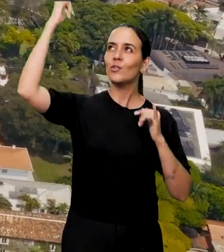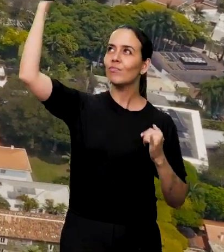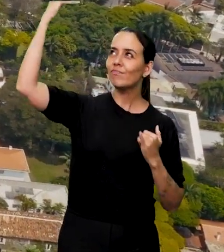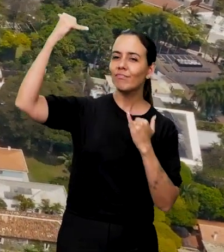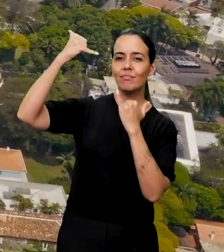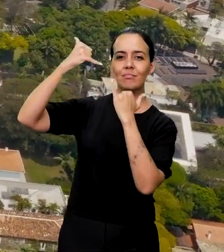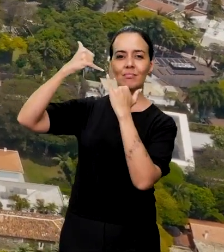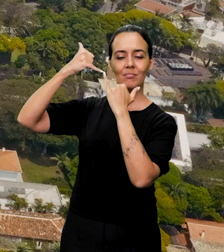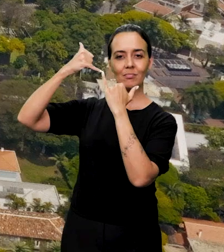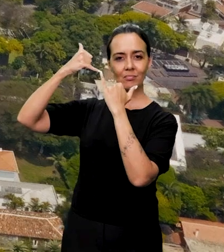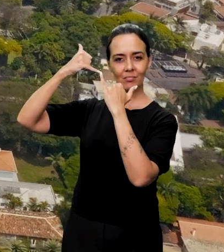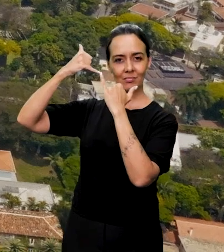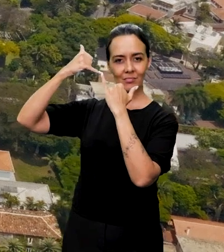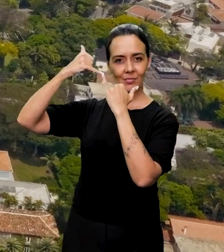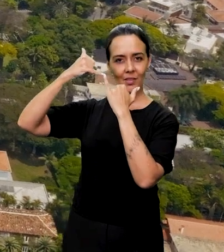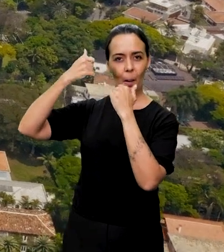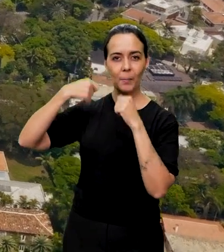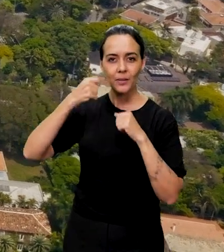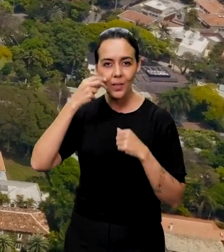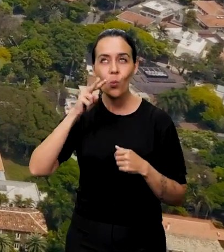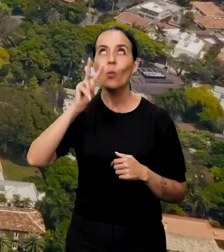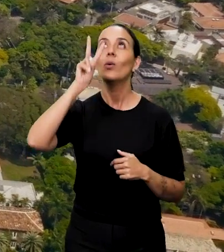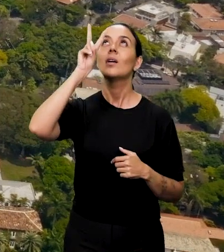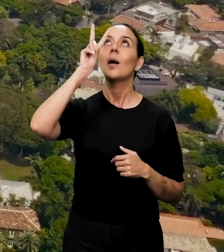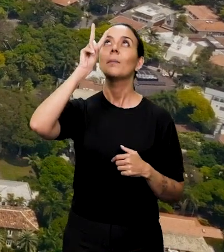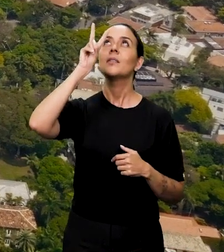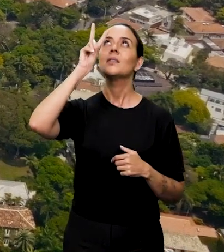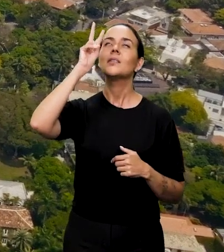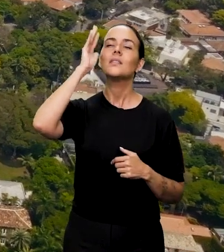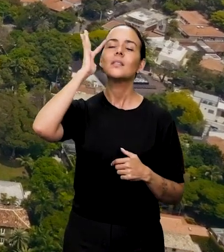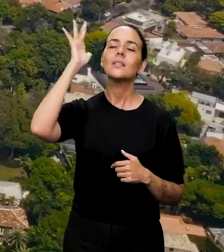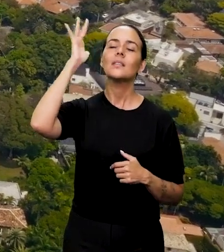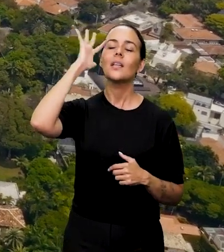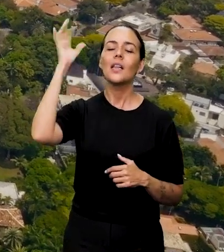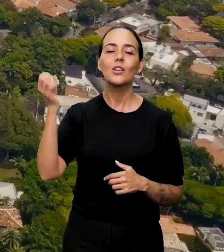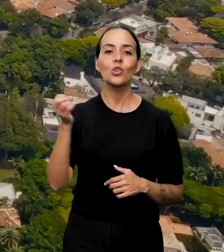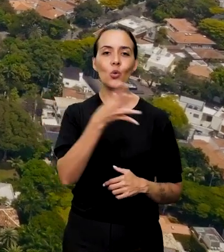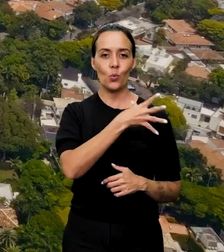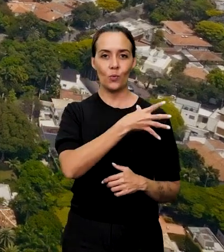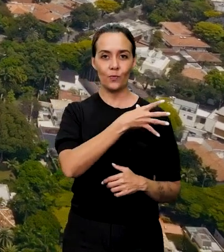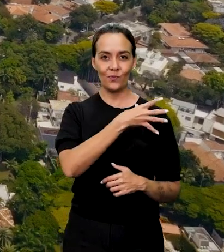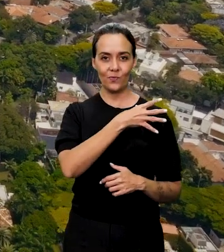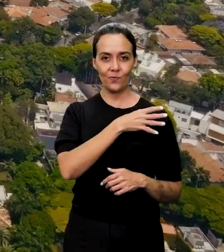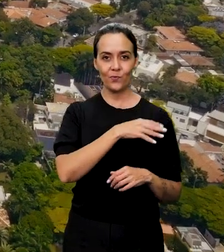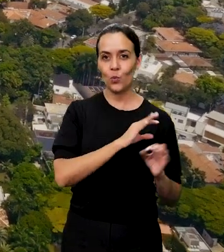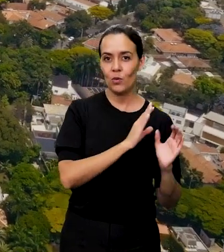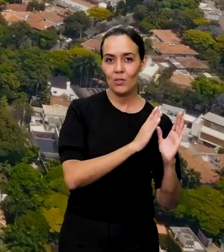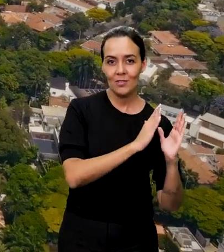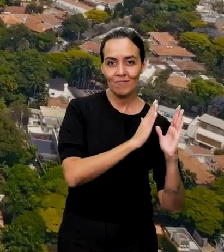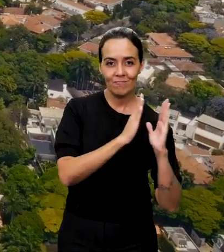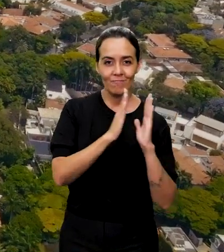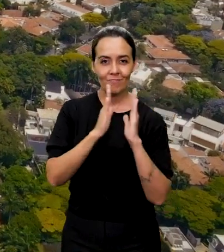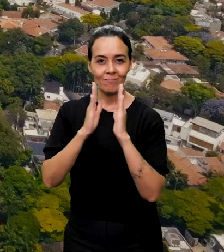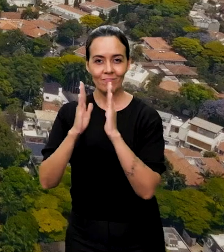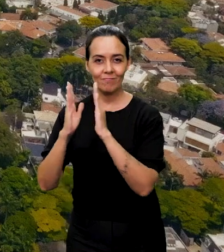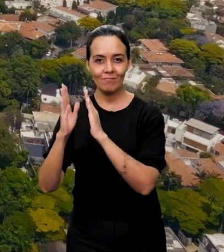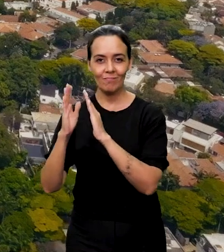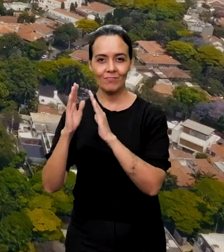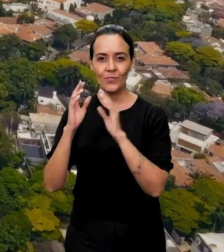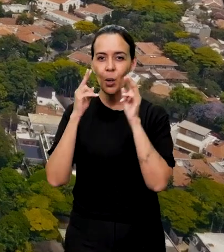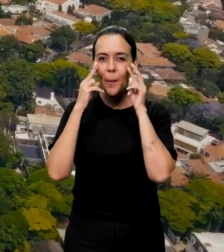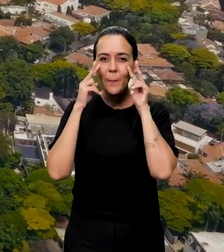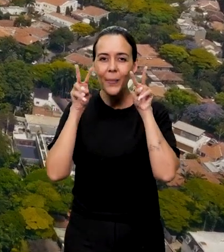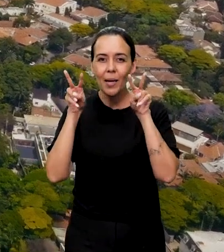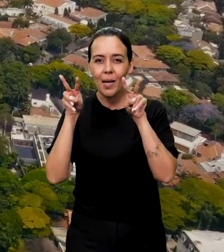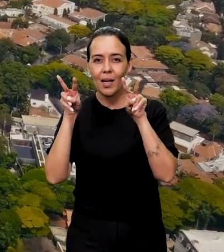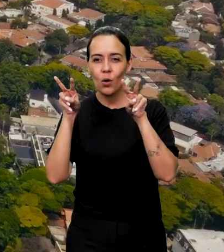com o sideral. Vamos olhar para cima e vamos tentar criar uma nova cartografia que mude o nosso olhar. Porque quando a gente